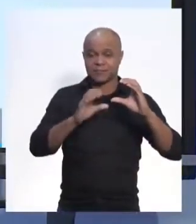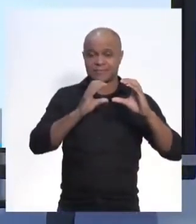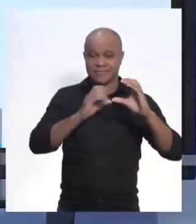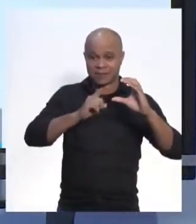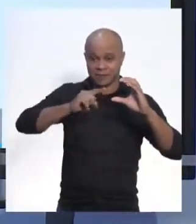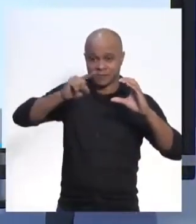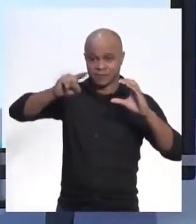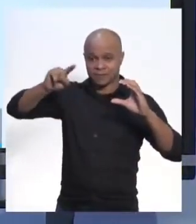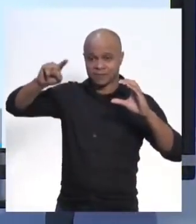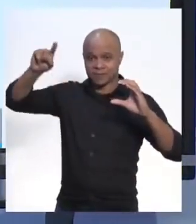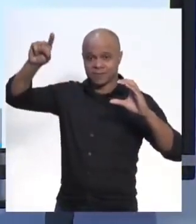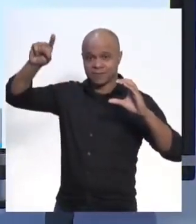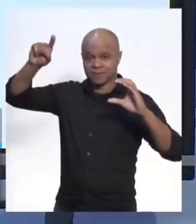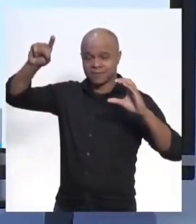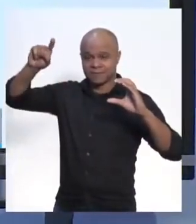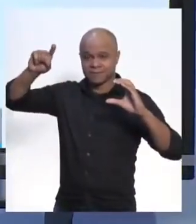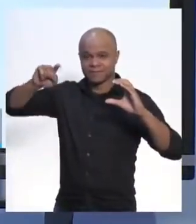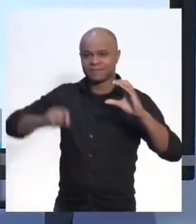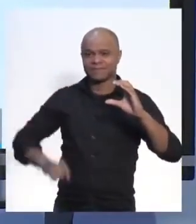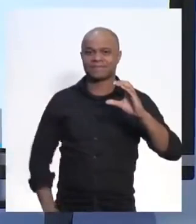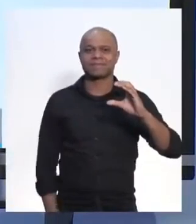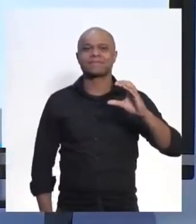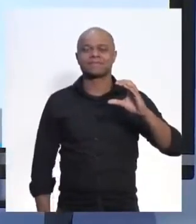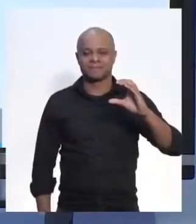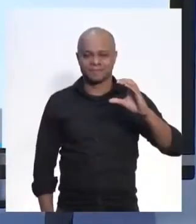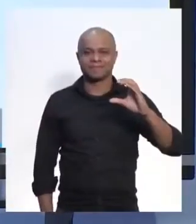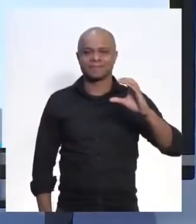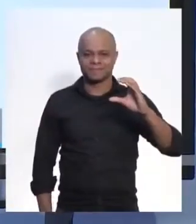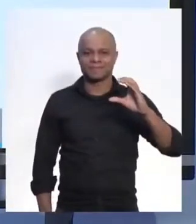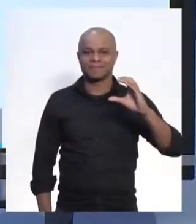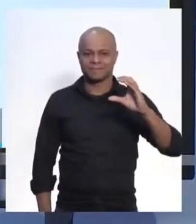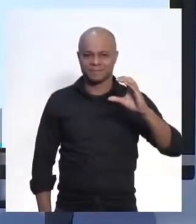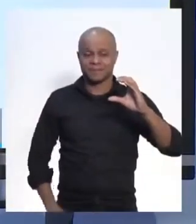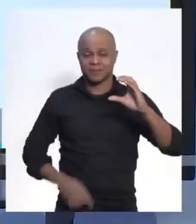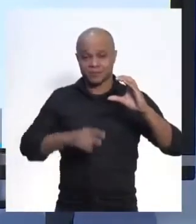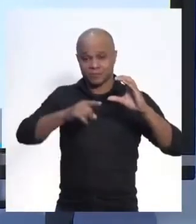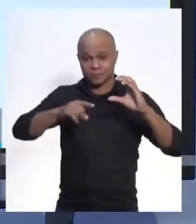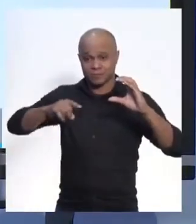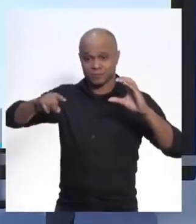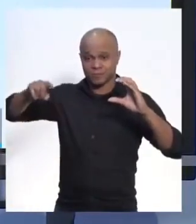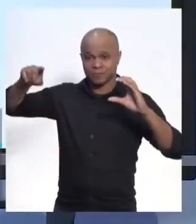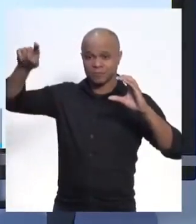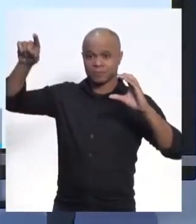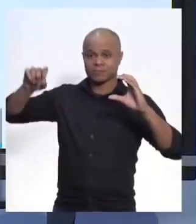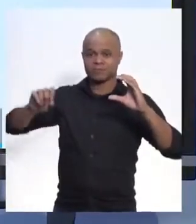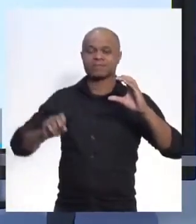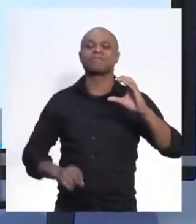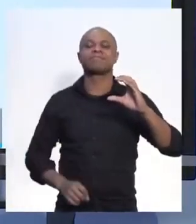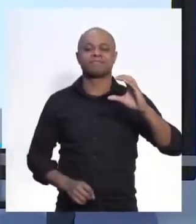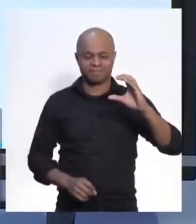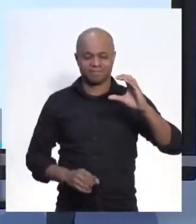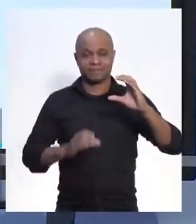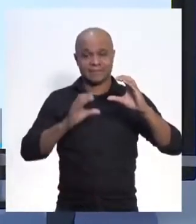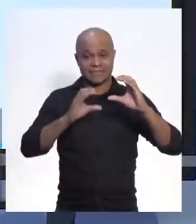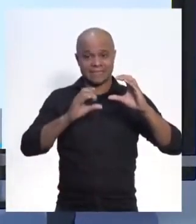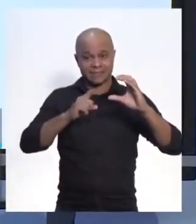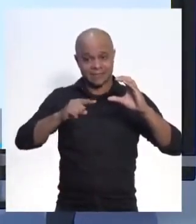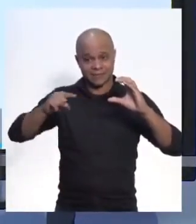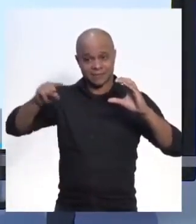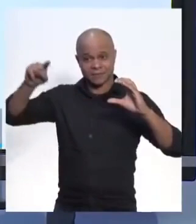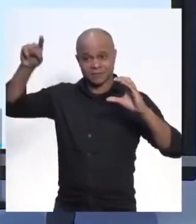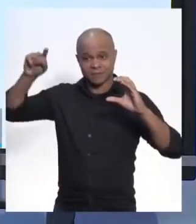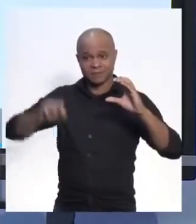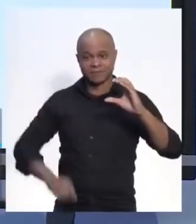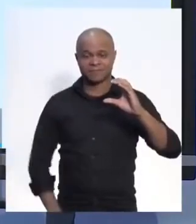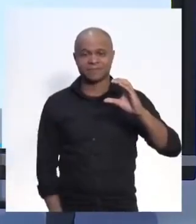você vai aumentando o valor do x, o valor do y também aumenta. Então, ela está vindo de baixo e vai subindo, ela é crescente.